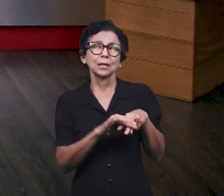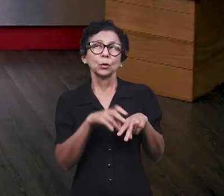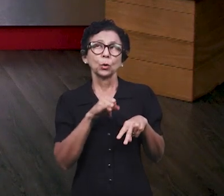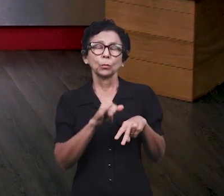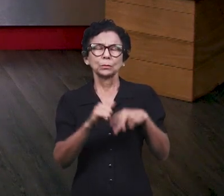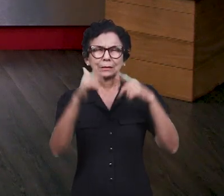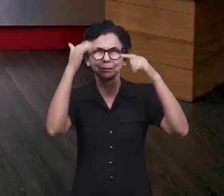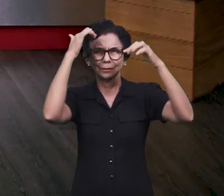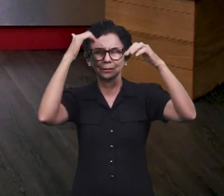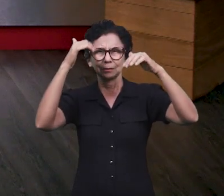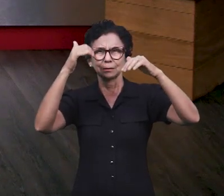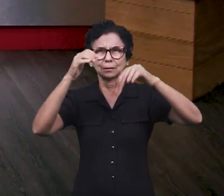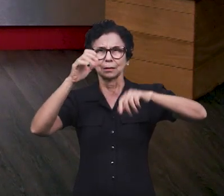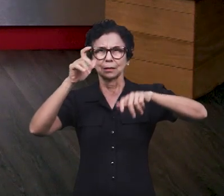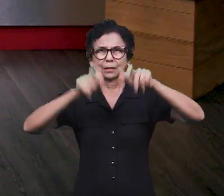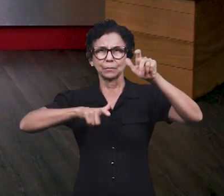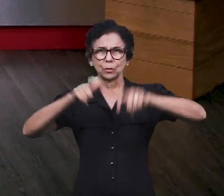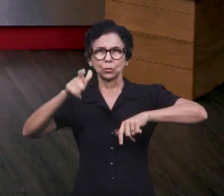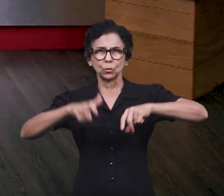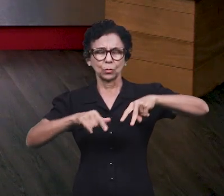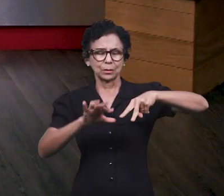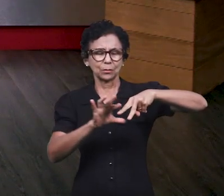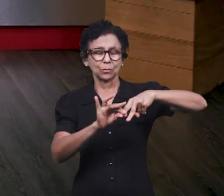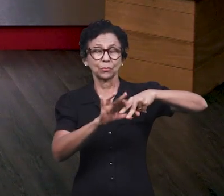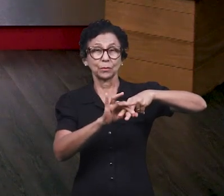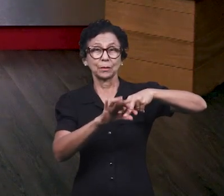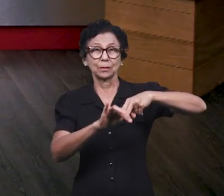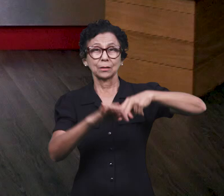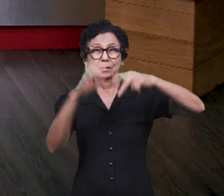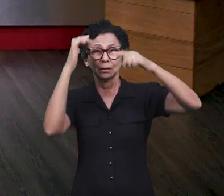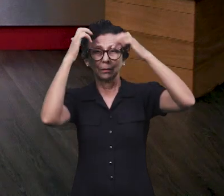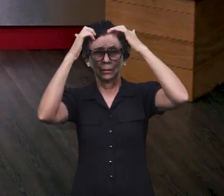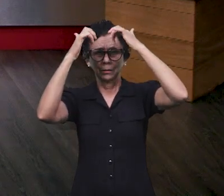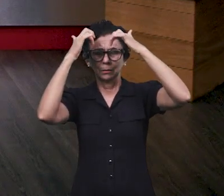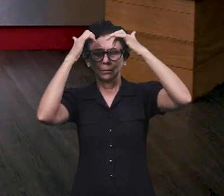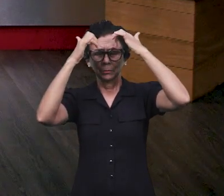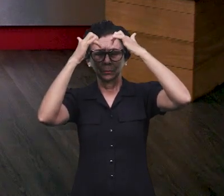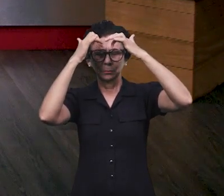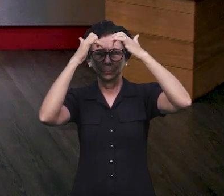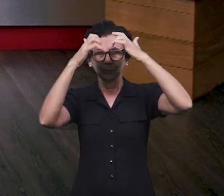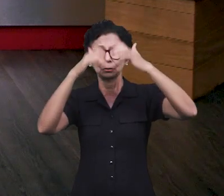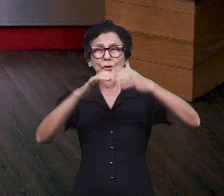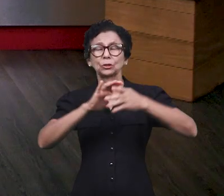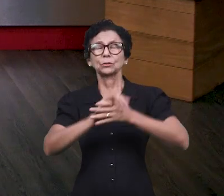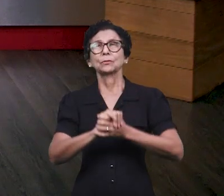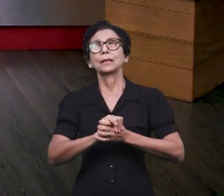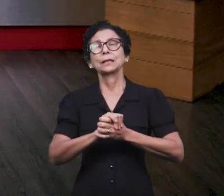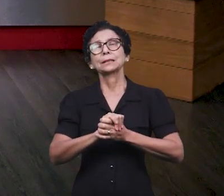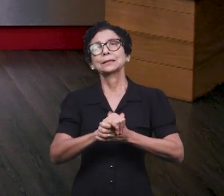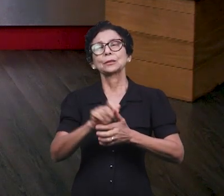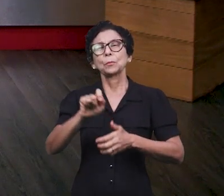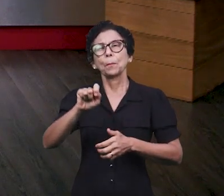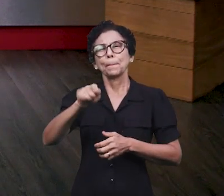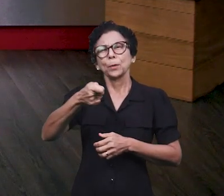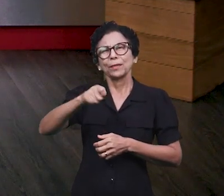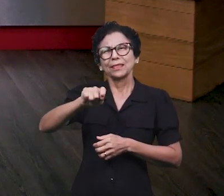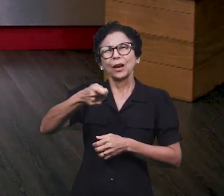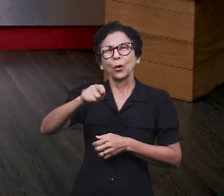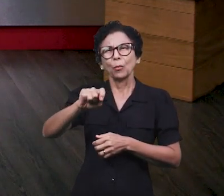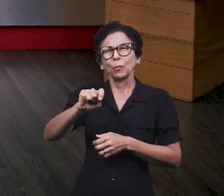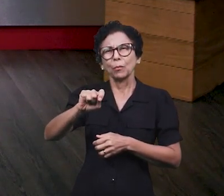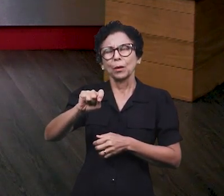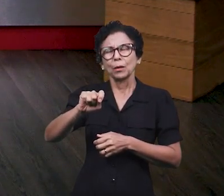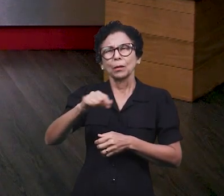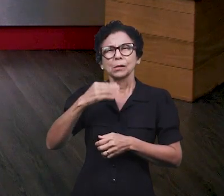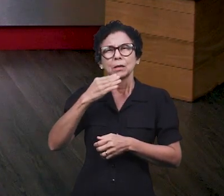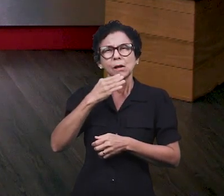cérebro das pessoas com fibromialgia estivesse com um termostato ou um botão de volume desregulado que